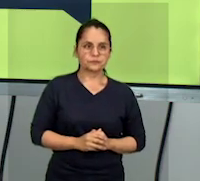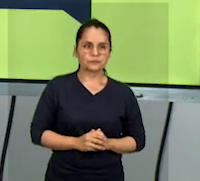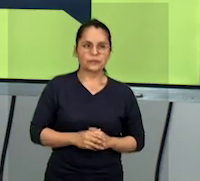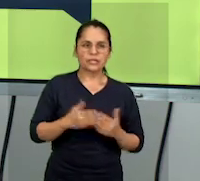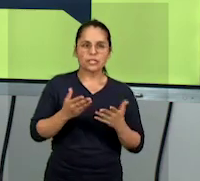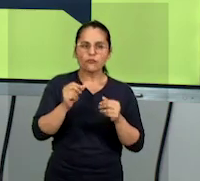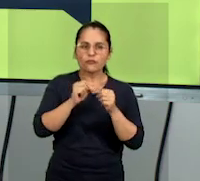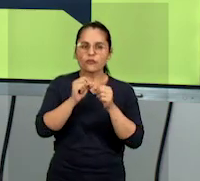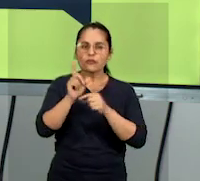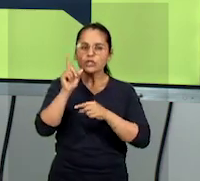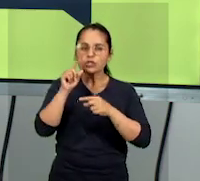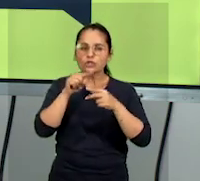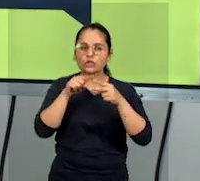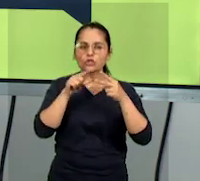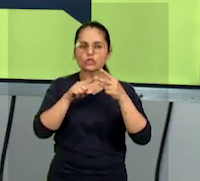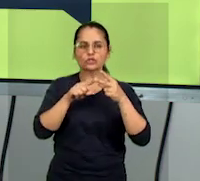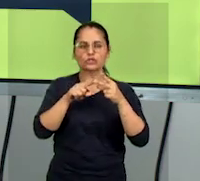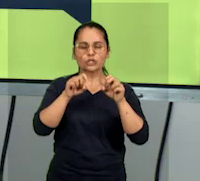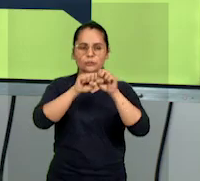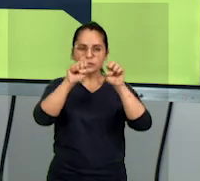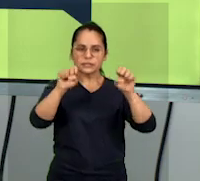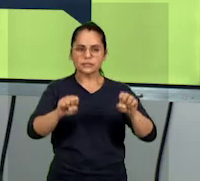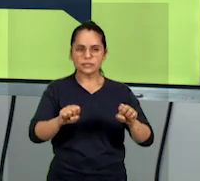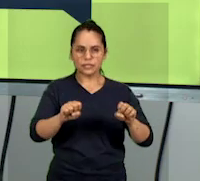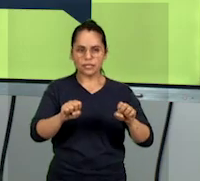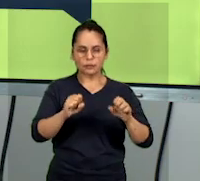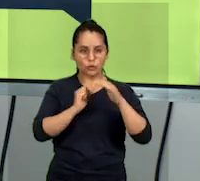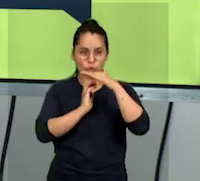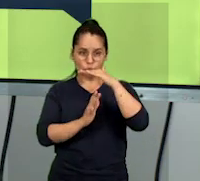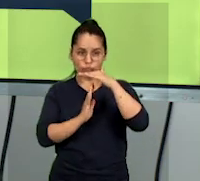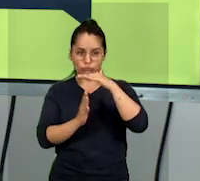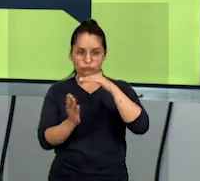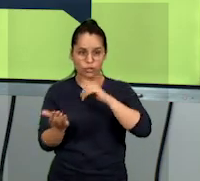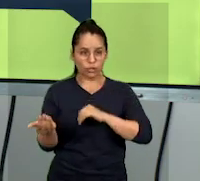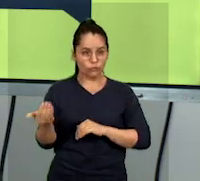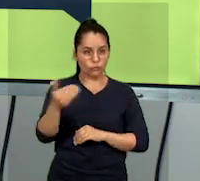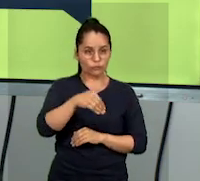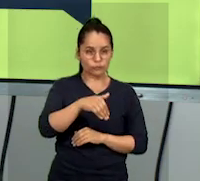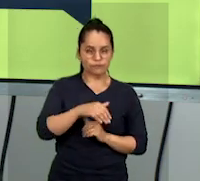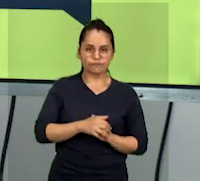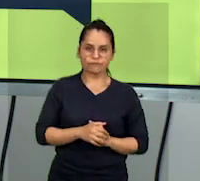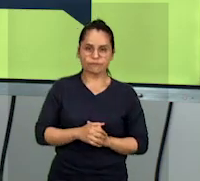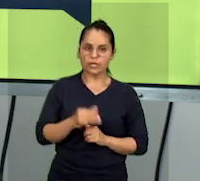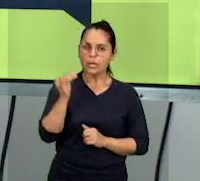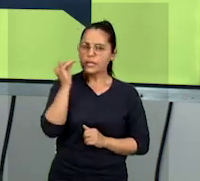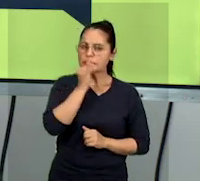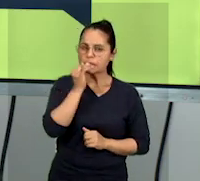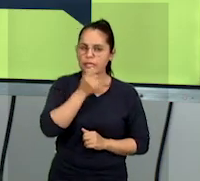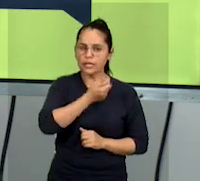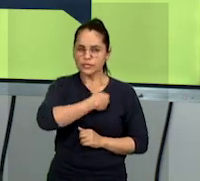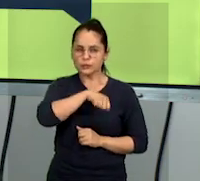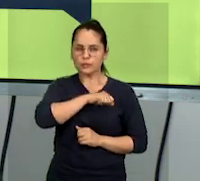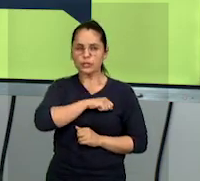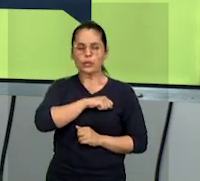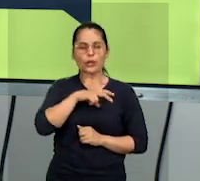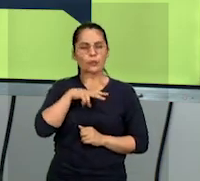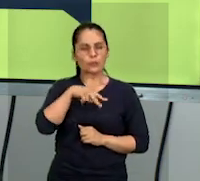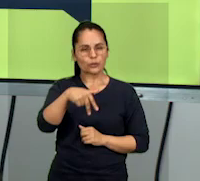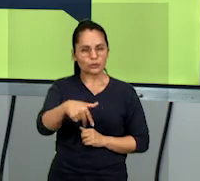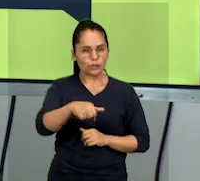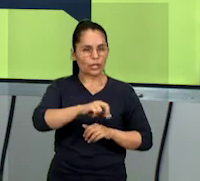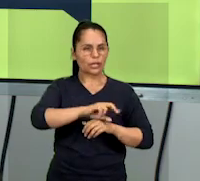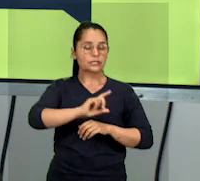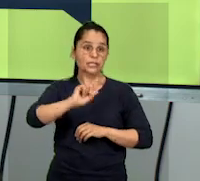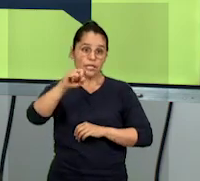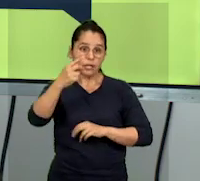Foram feitos dois tipos de sistema para esses imigrantes virem para cá. Então, italianos, espanhóis, portugueses e mais